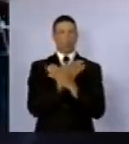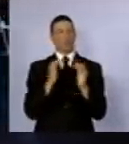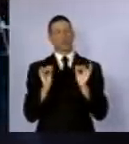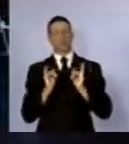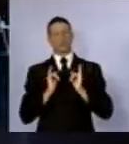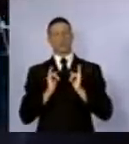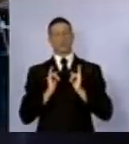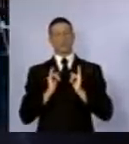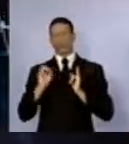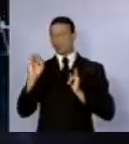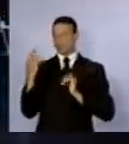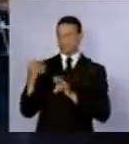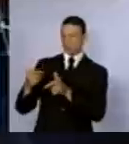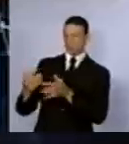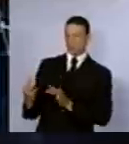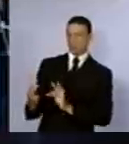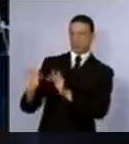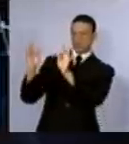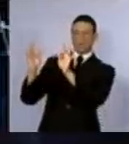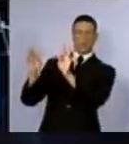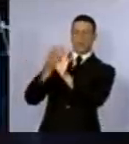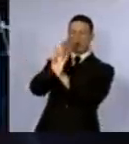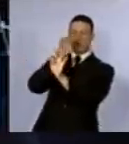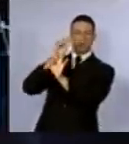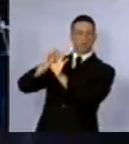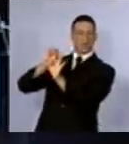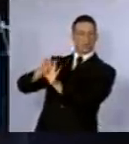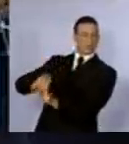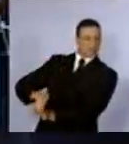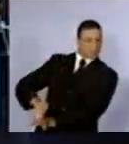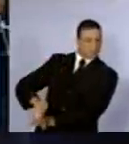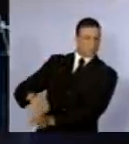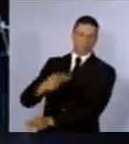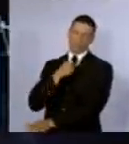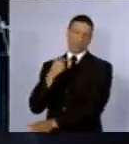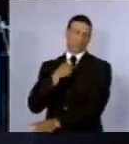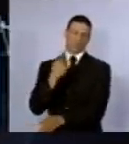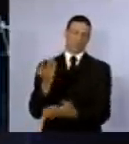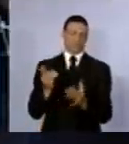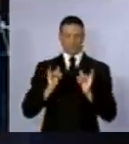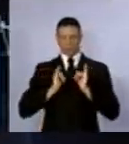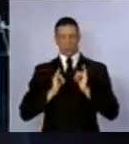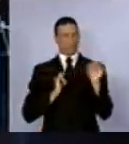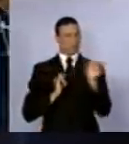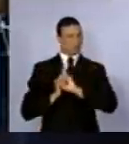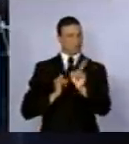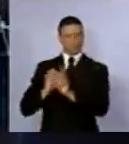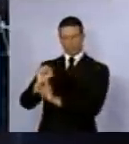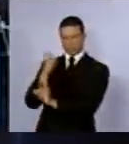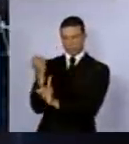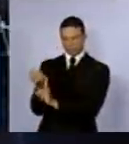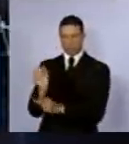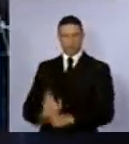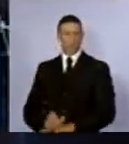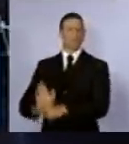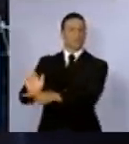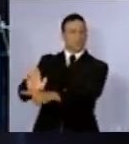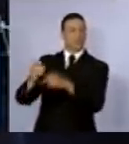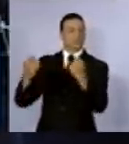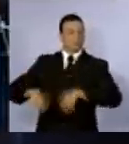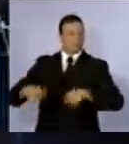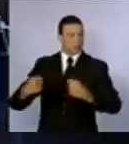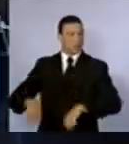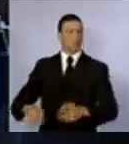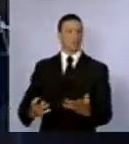banir a tecnologia e não ter mais ou energia ou comunicações para a população. Então, entre essas questões, a gente acha